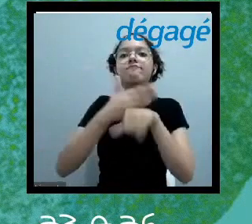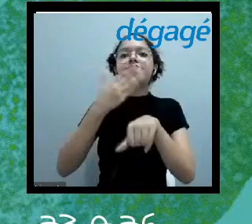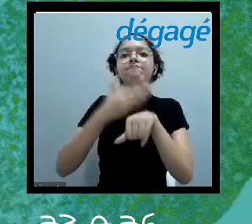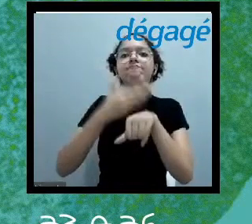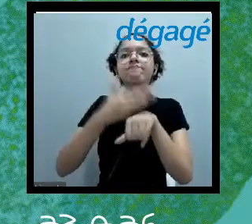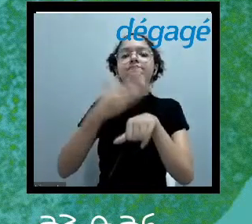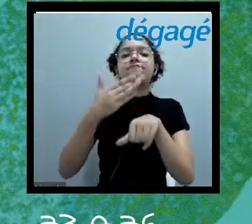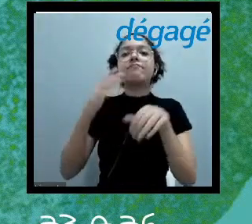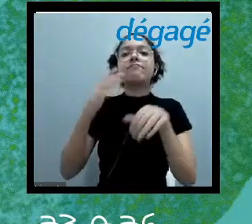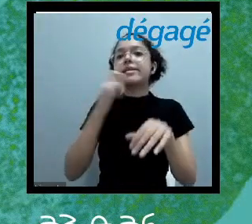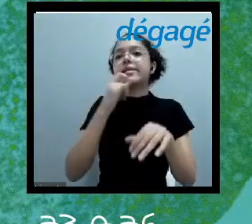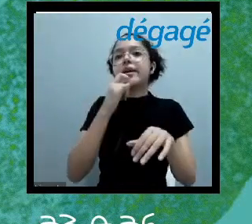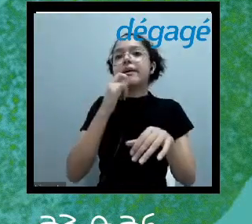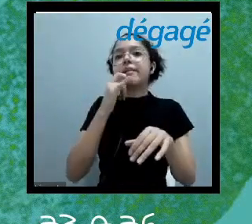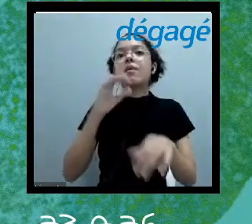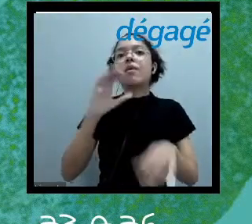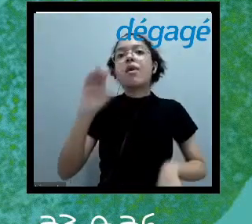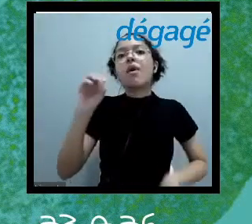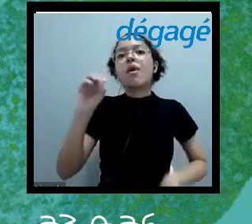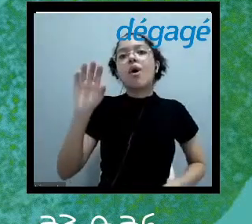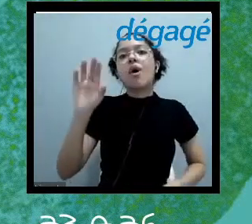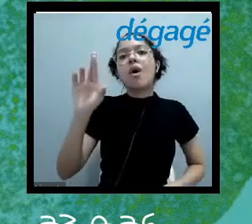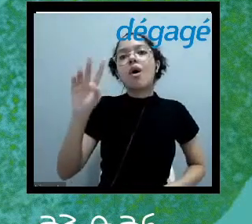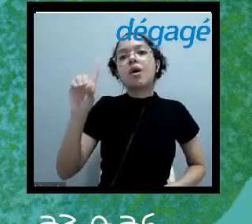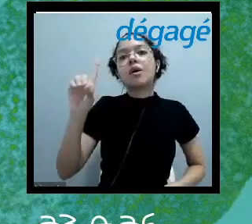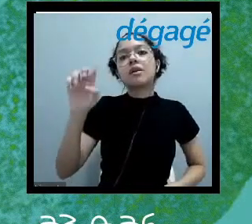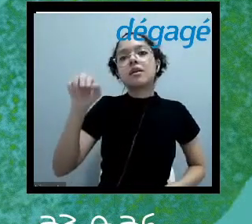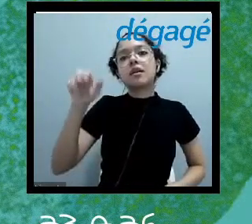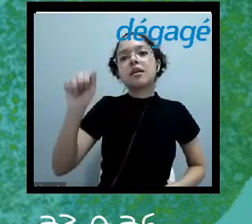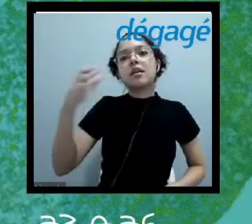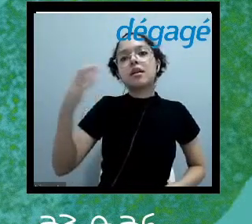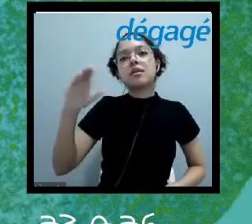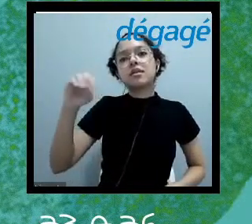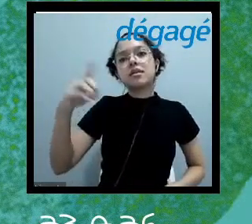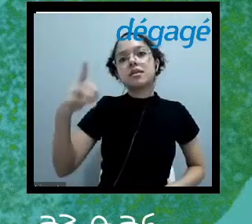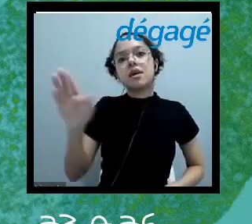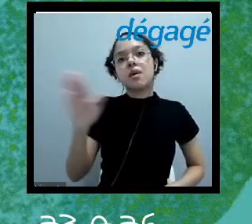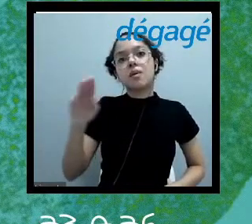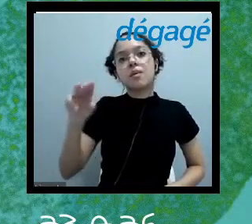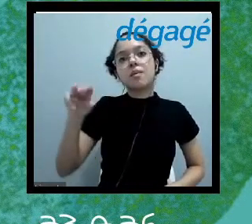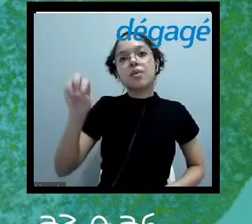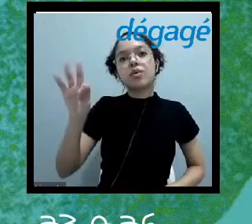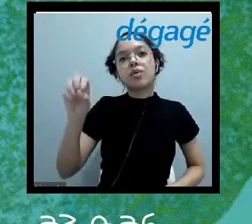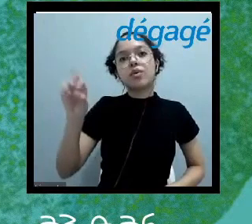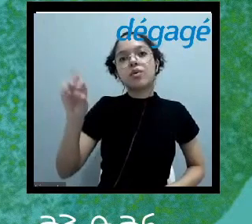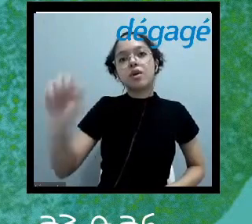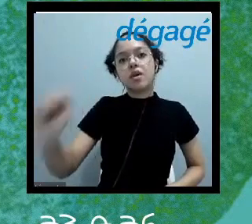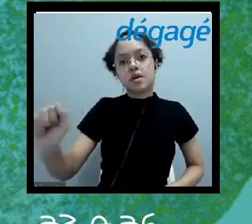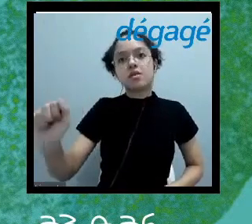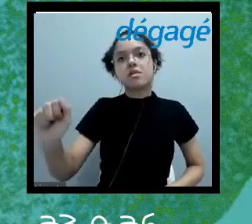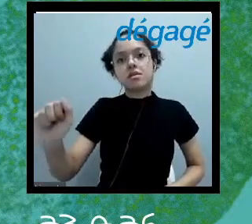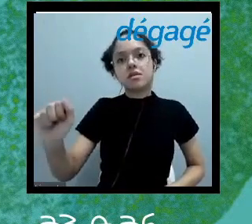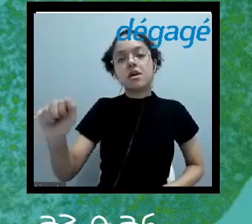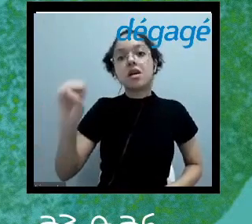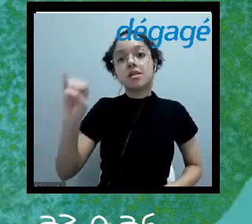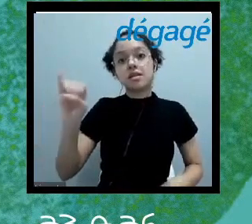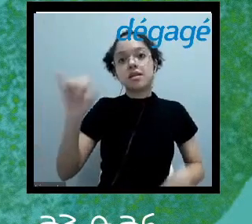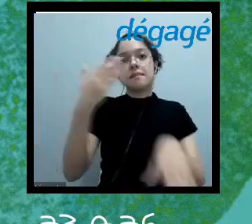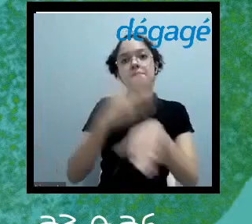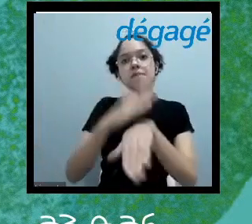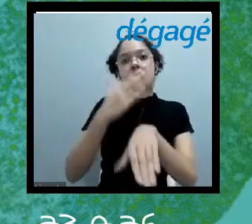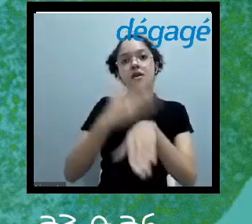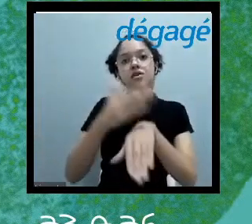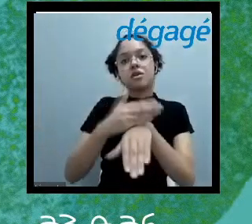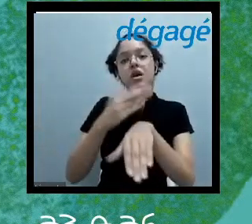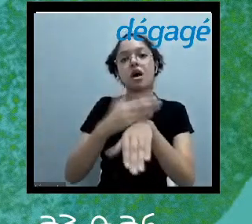aumentar a atenção dele de 10 segundos, para 30, depois para 120, aquilo já era uma certeza para mim de